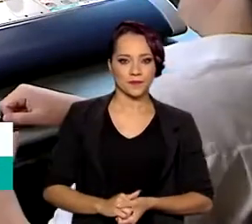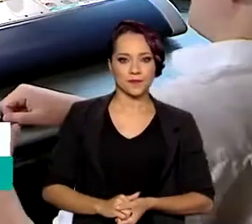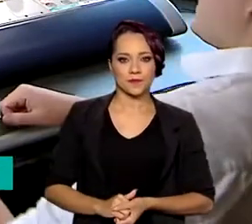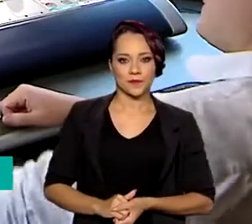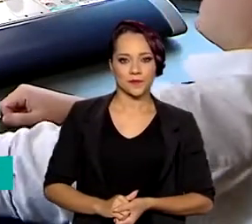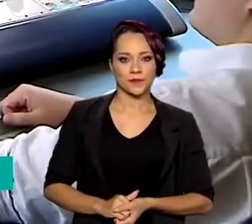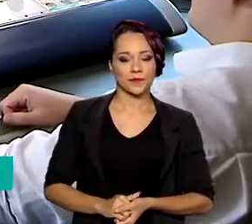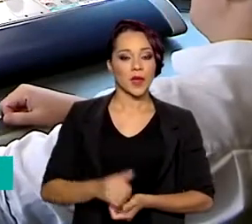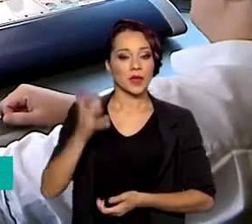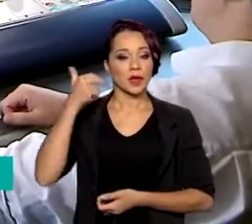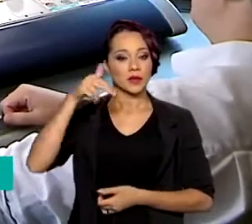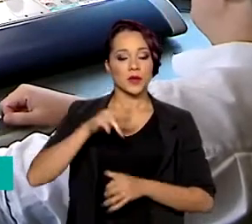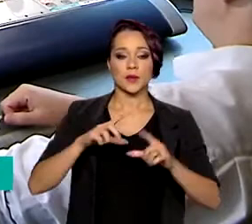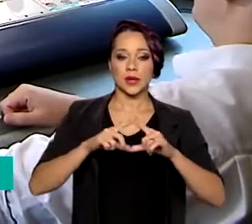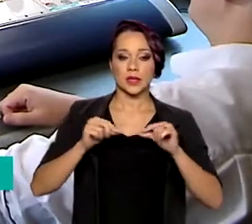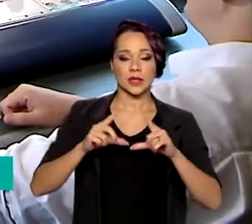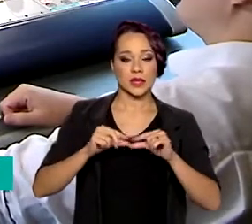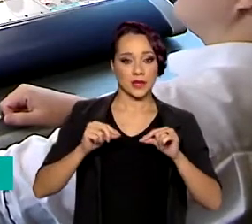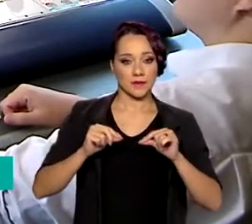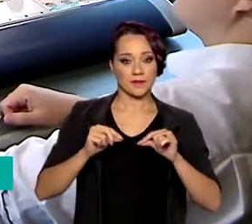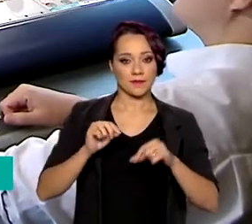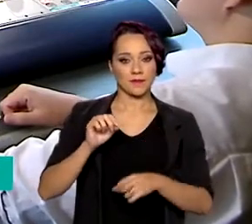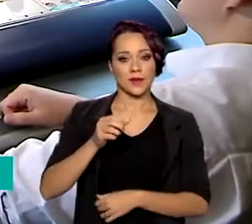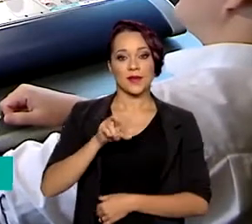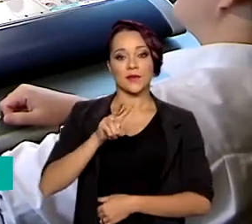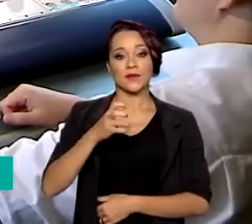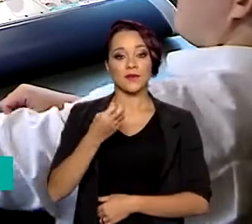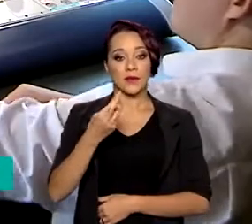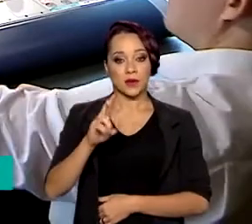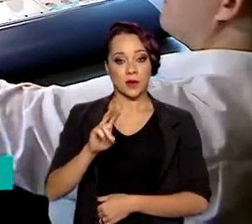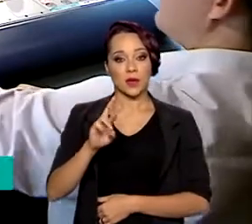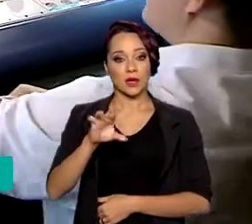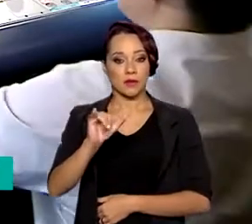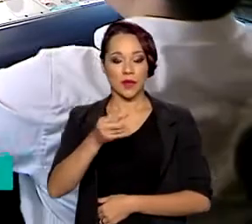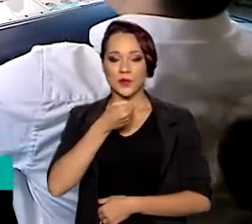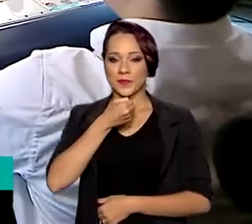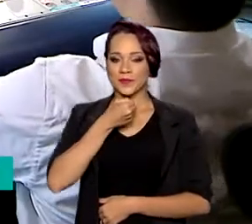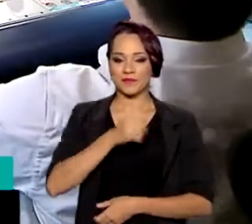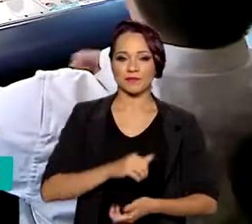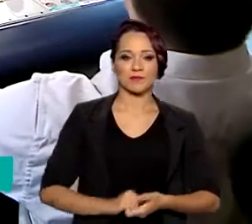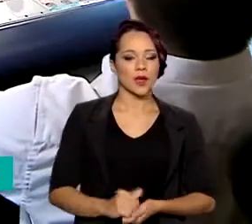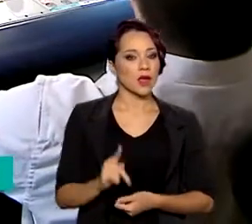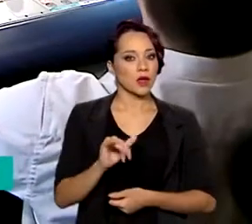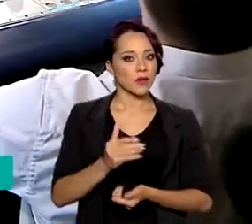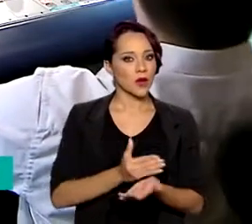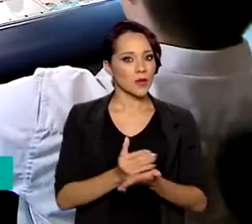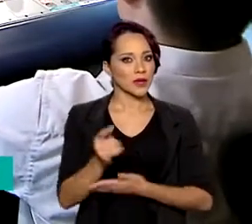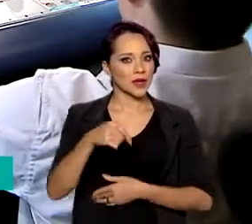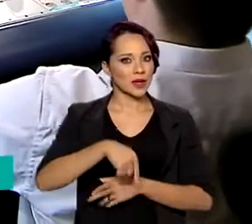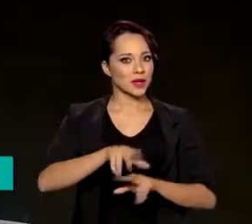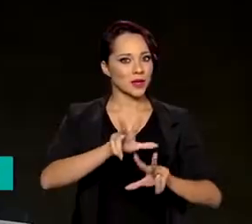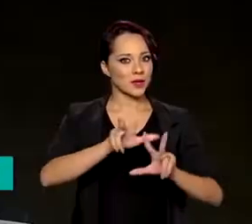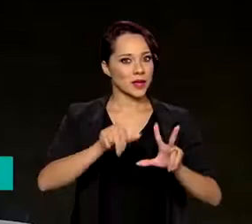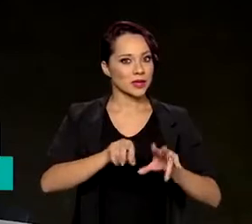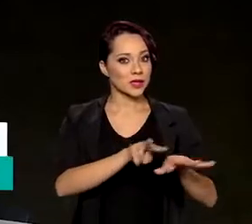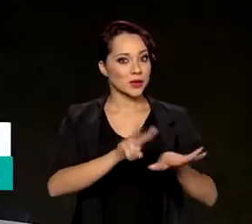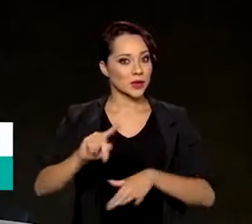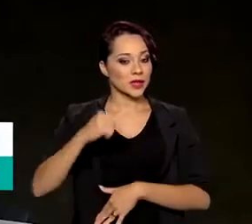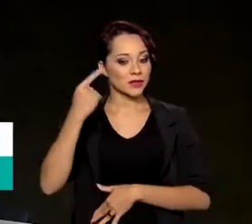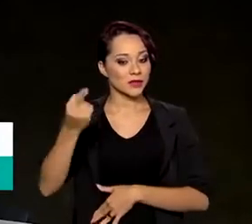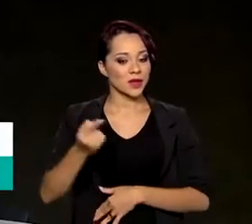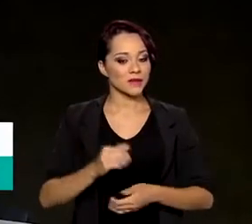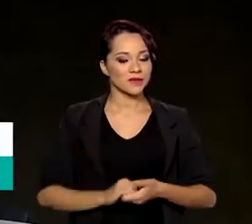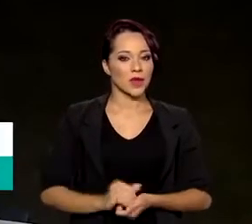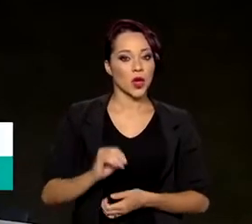de Michele Moreira, da Rádio Nacional em Brasília, Vitor Ribeiro. E vai estrear aqui na TV Brasil na semana que vem o